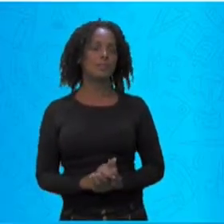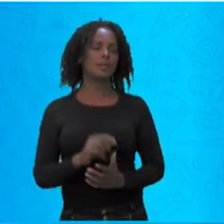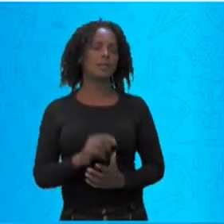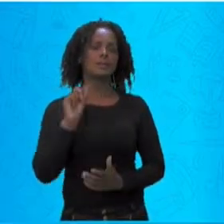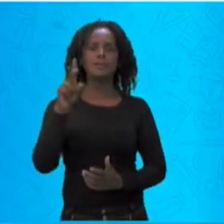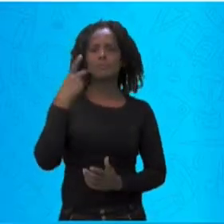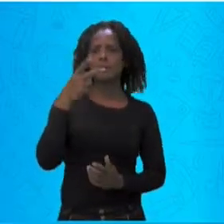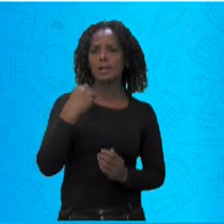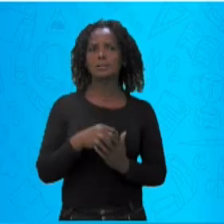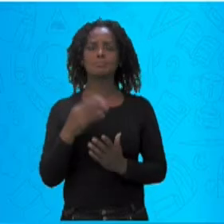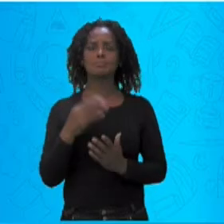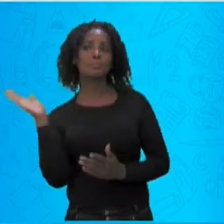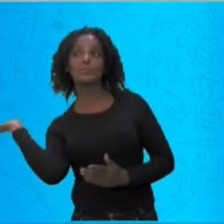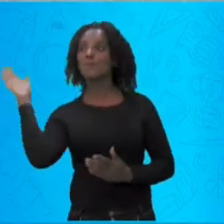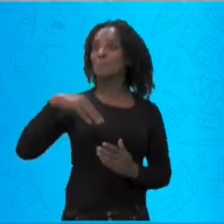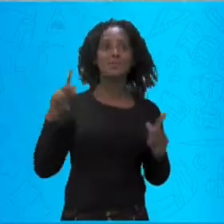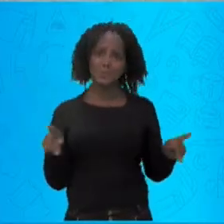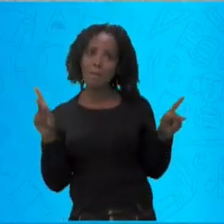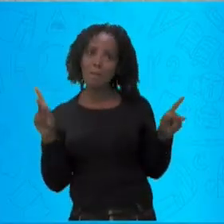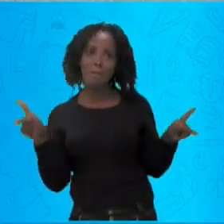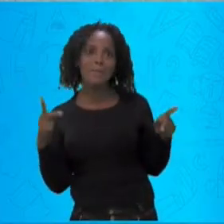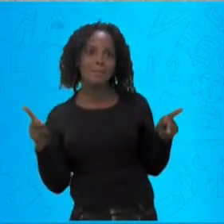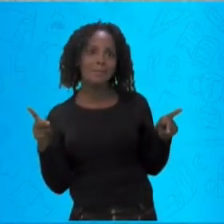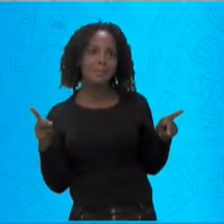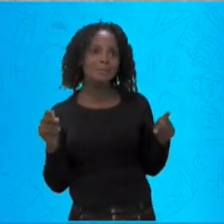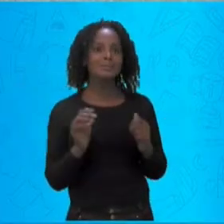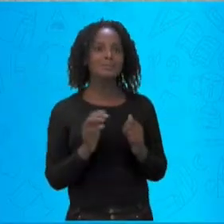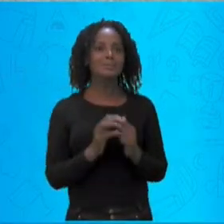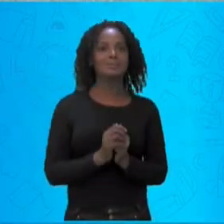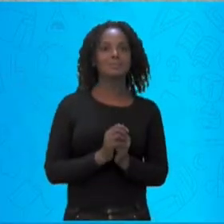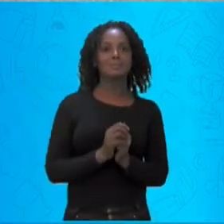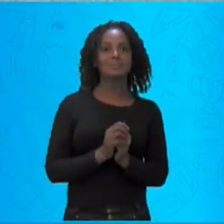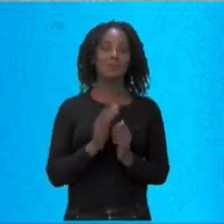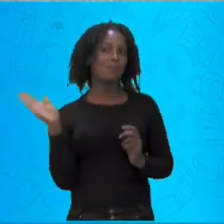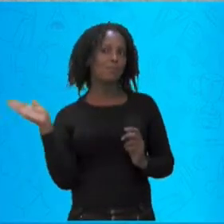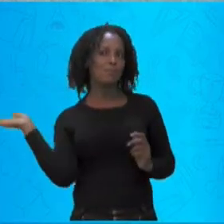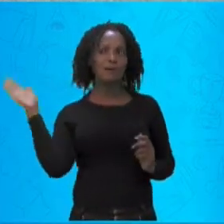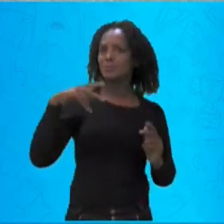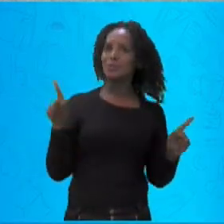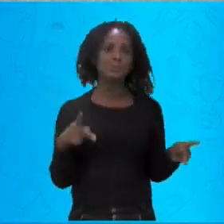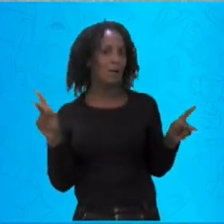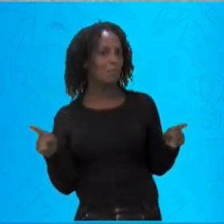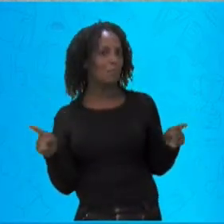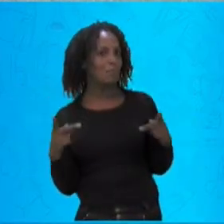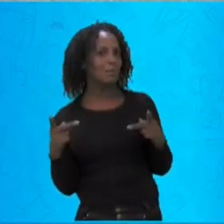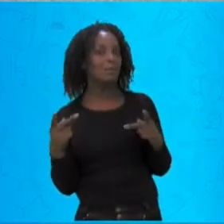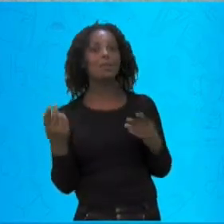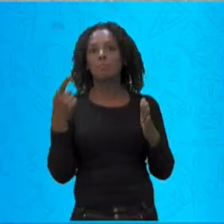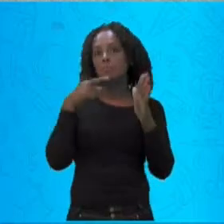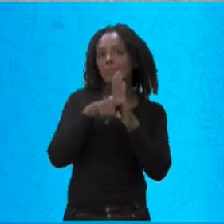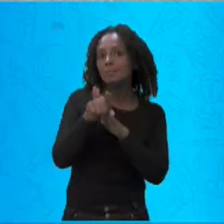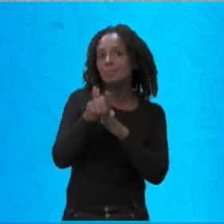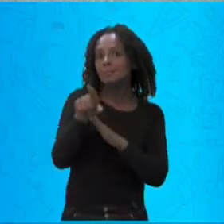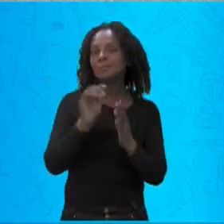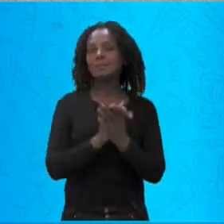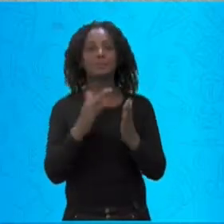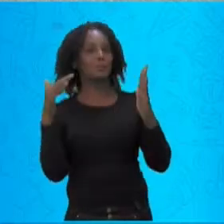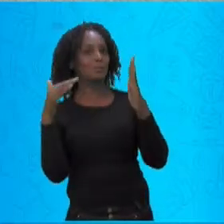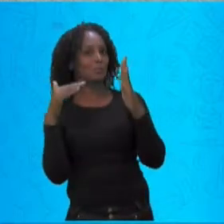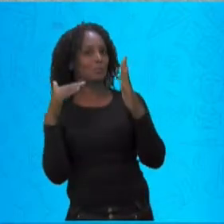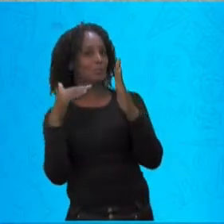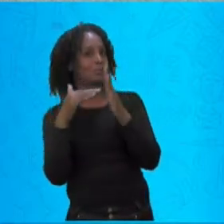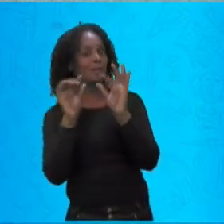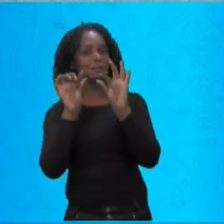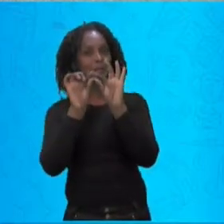E se eu te falar, vamos ao shopping? Vamos ao shopping? É uma pergunta. No final